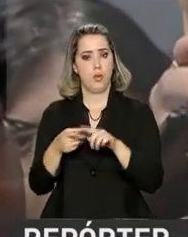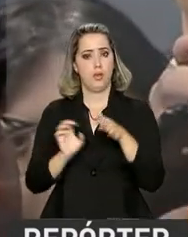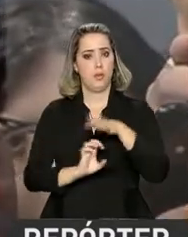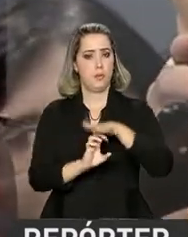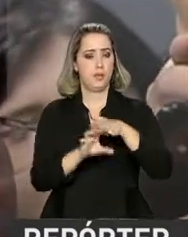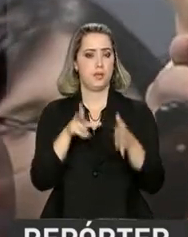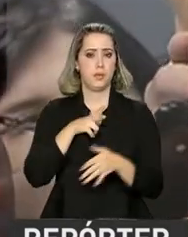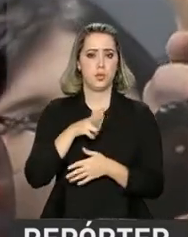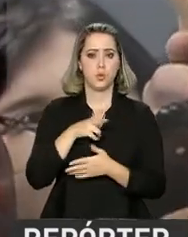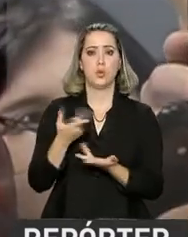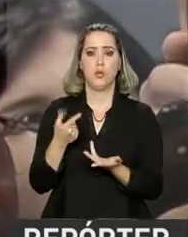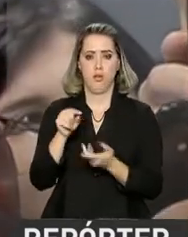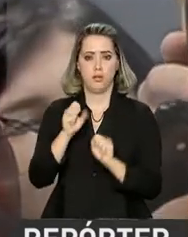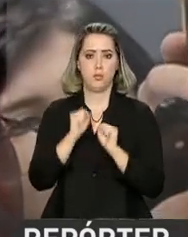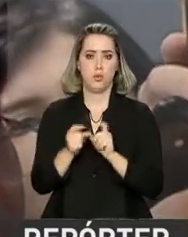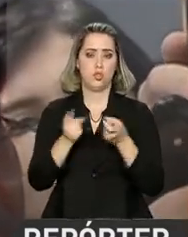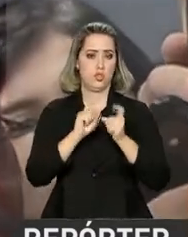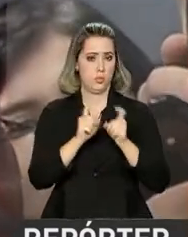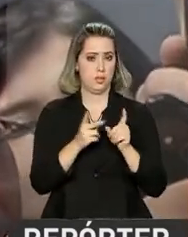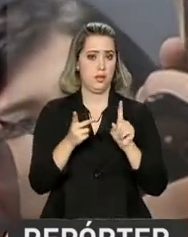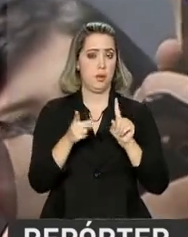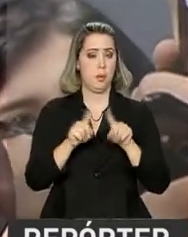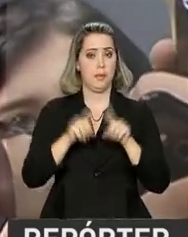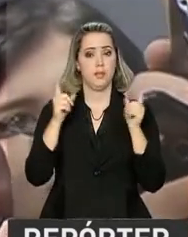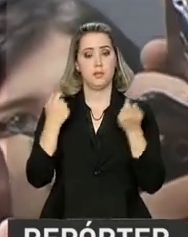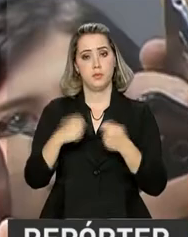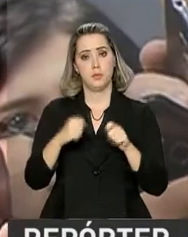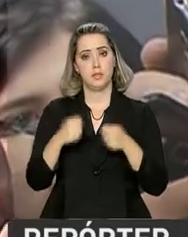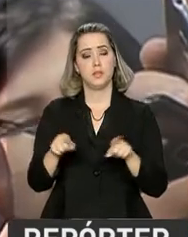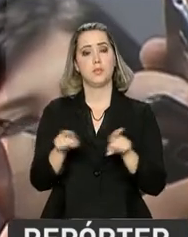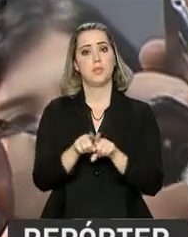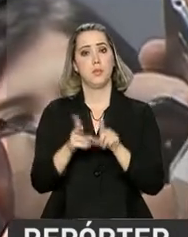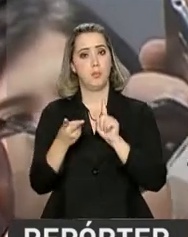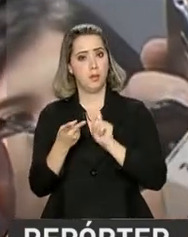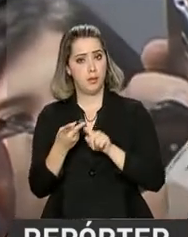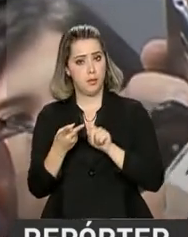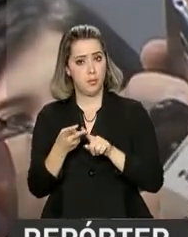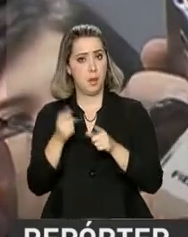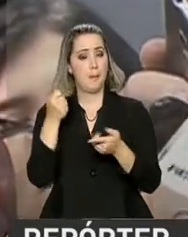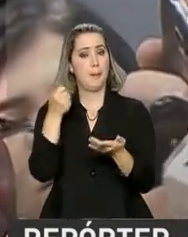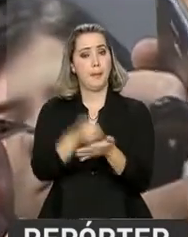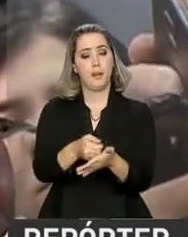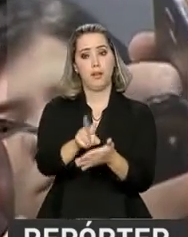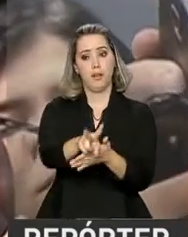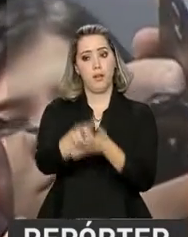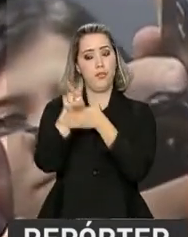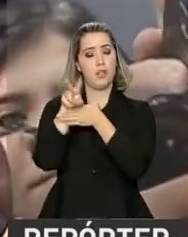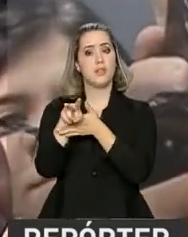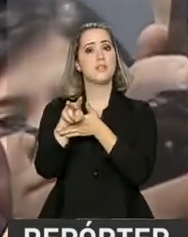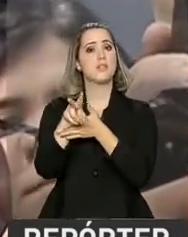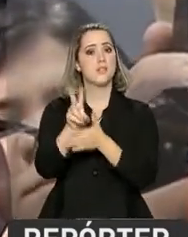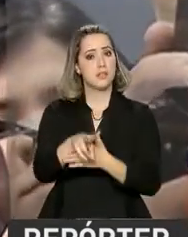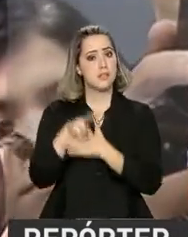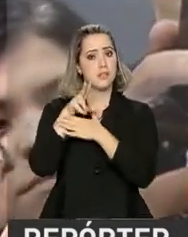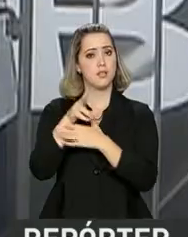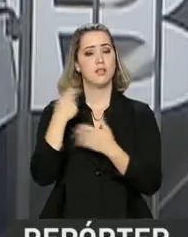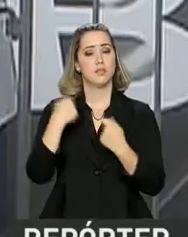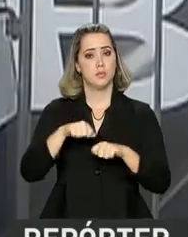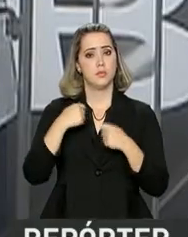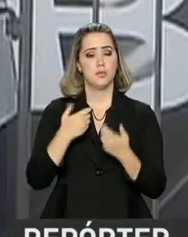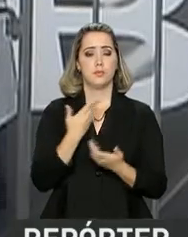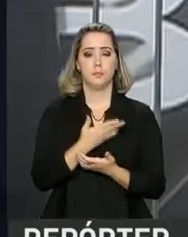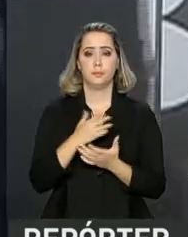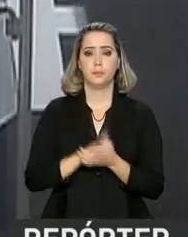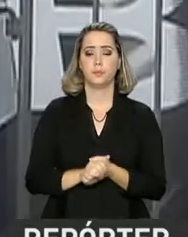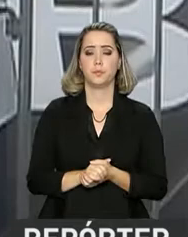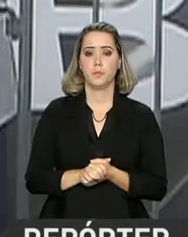né, adquiriram essas concessões. Mas nós precisamos também do setor privado para financiar o investimento que será necessário. Na